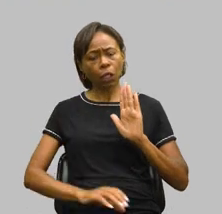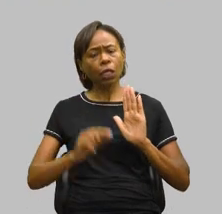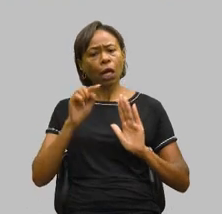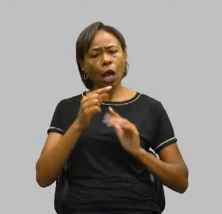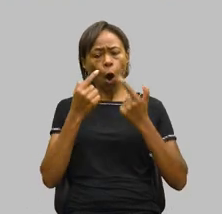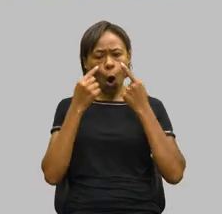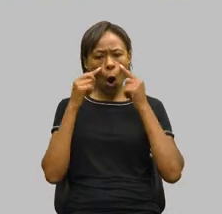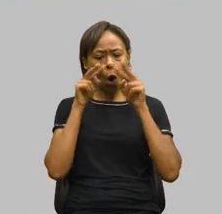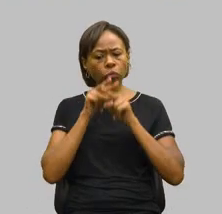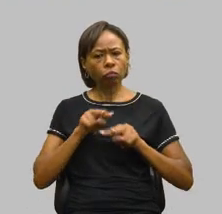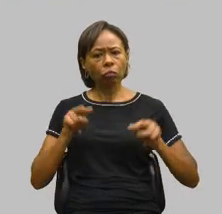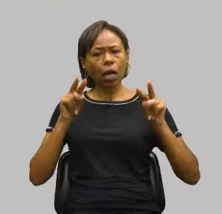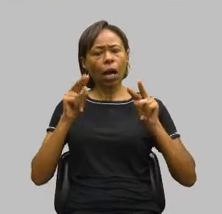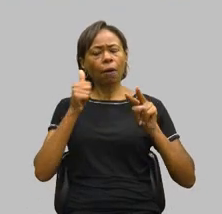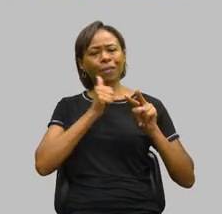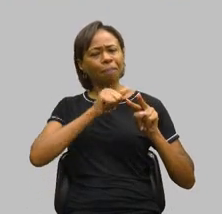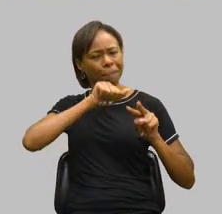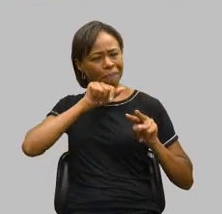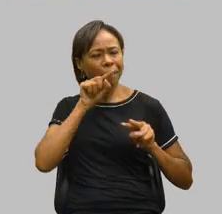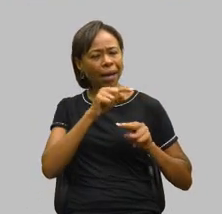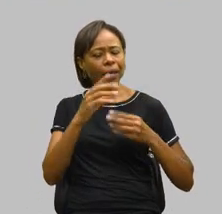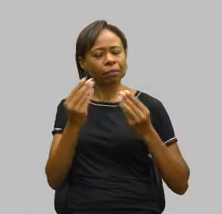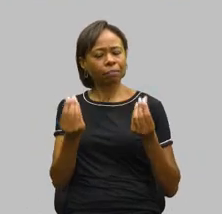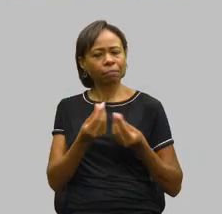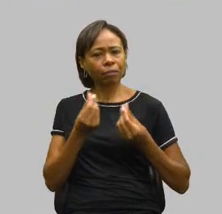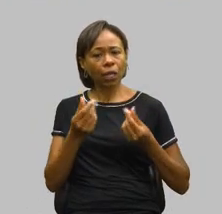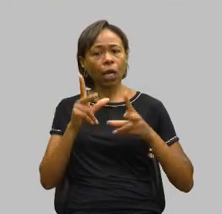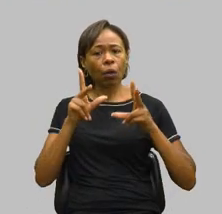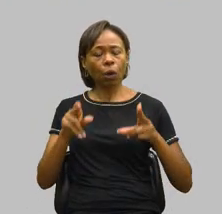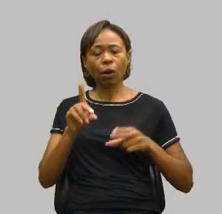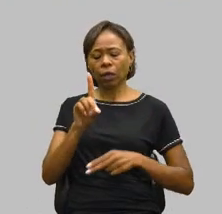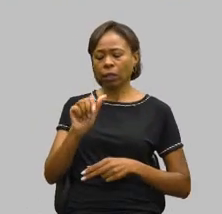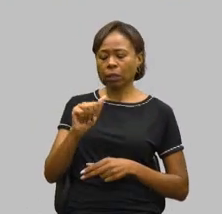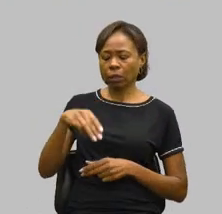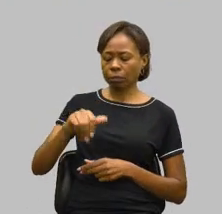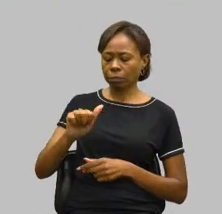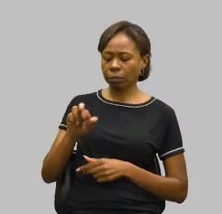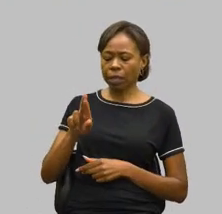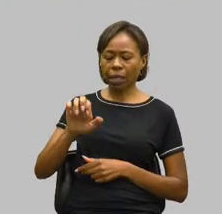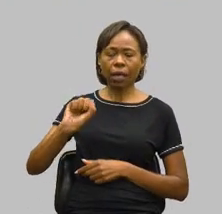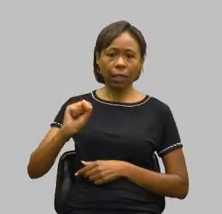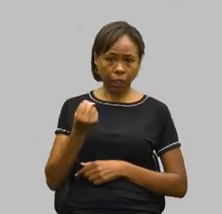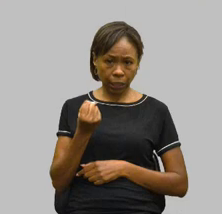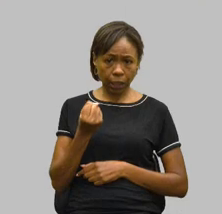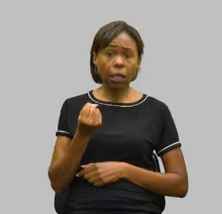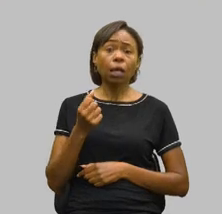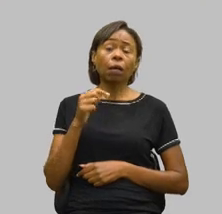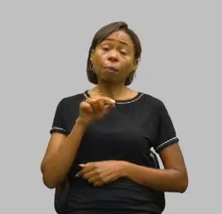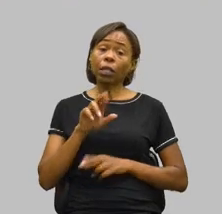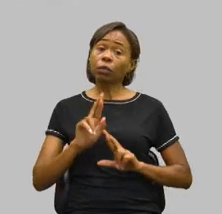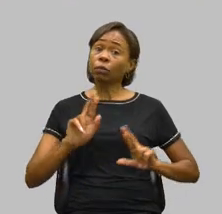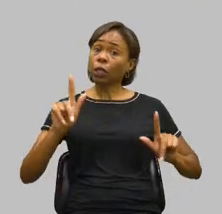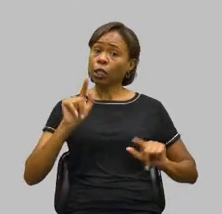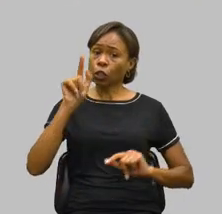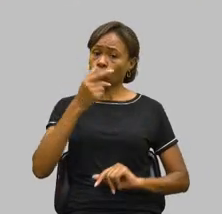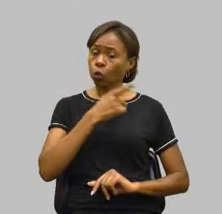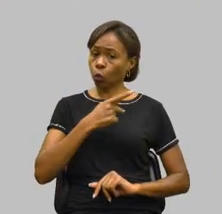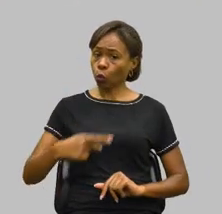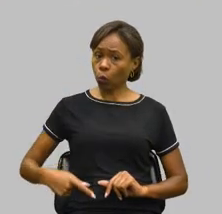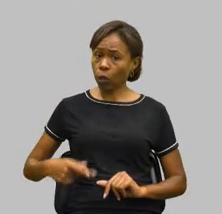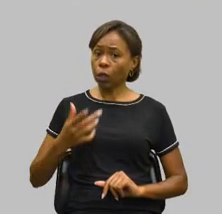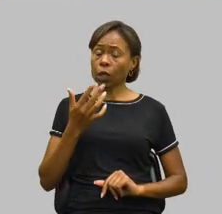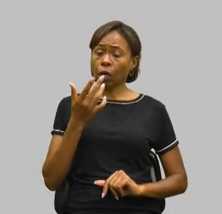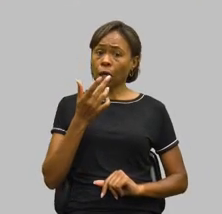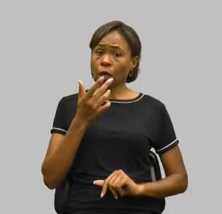assim como o da Senadora Damares Alves e diferente do governo federal o governo